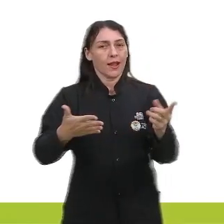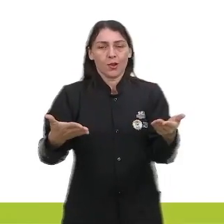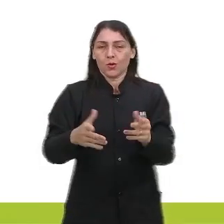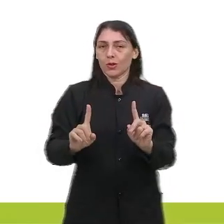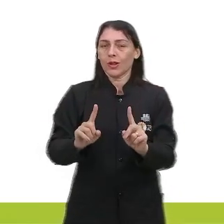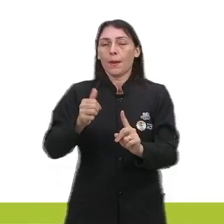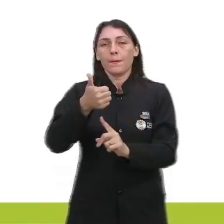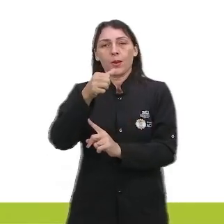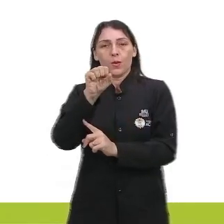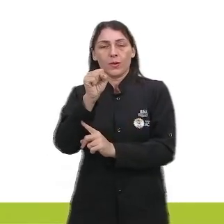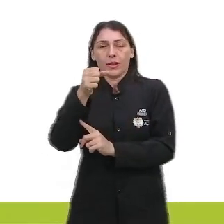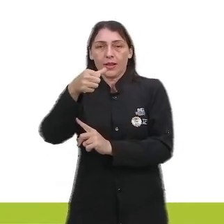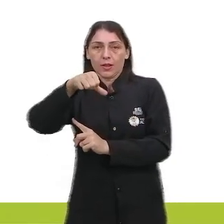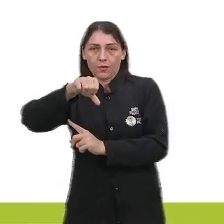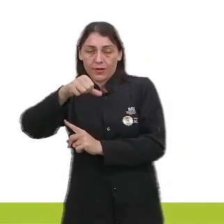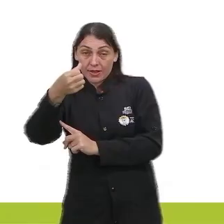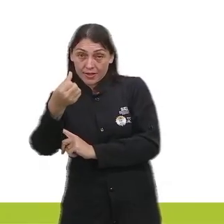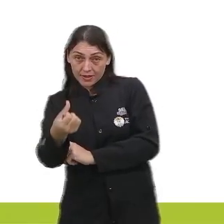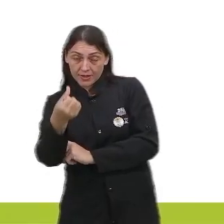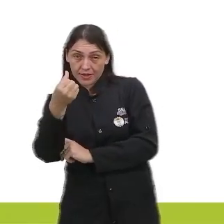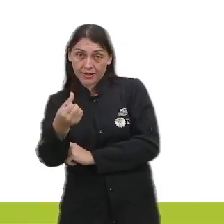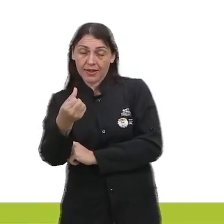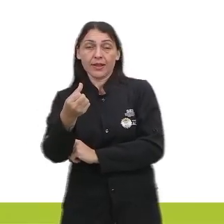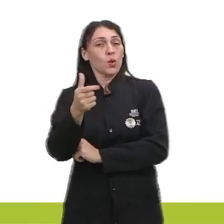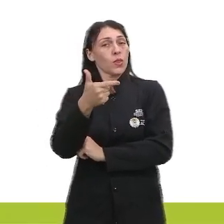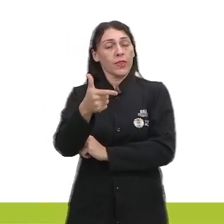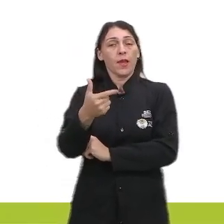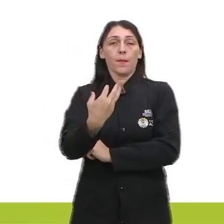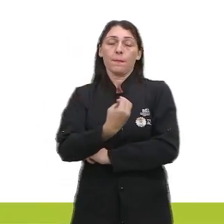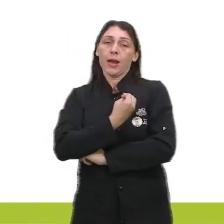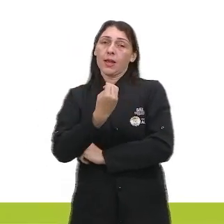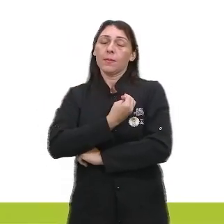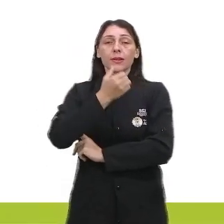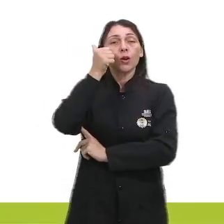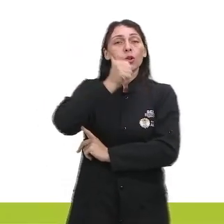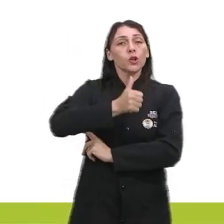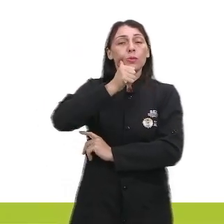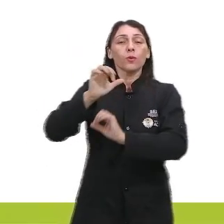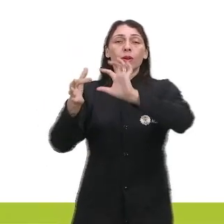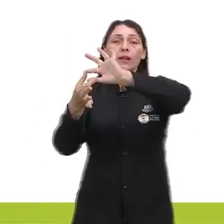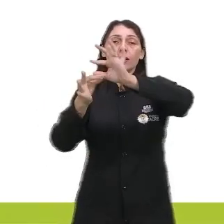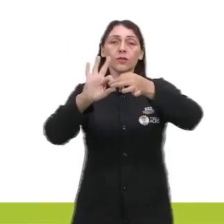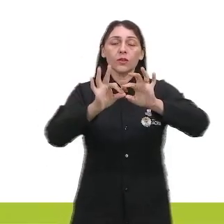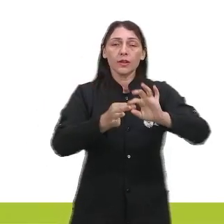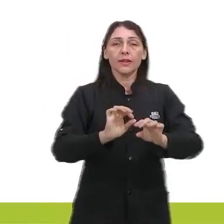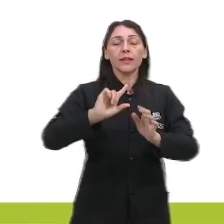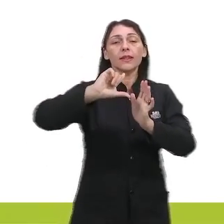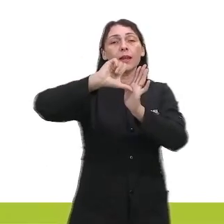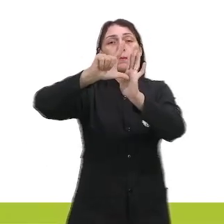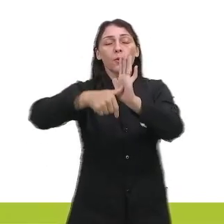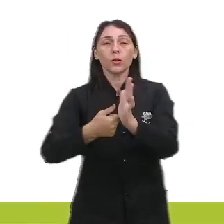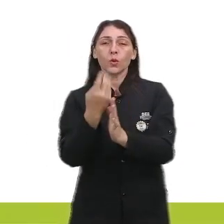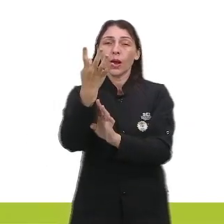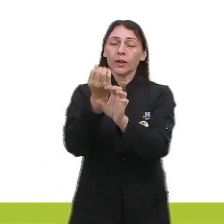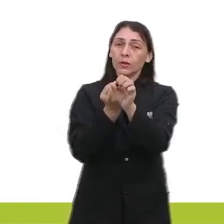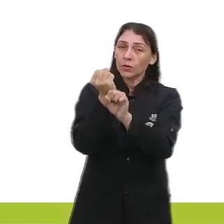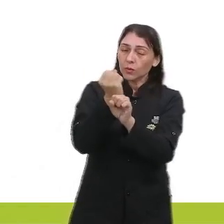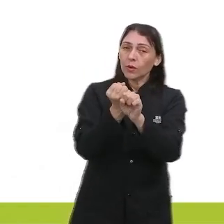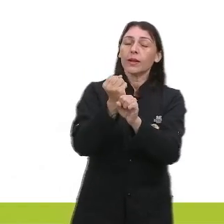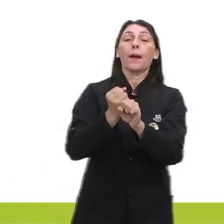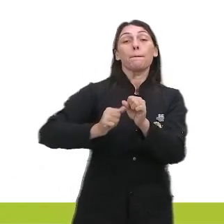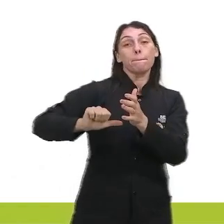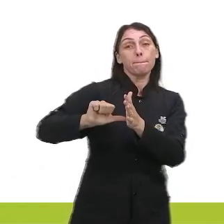Em 1896, não houve participação feminina nas Olimpíadas. Após 4 anos, elas puderam competir